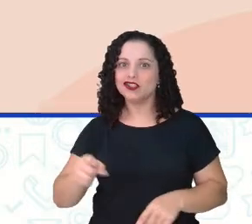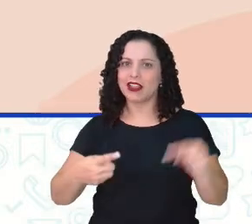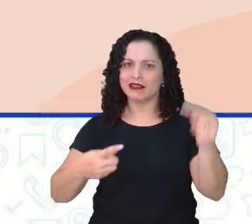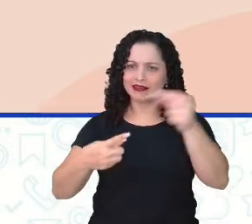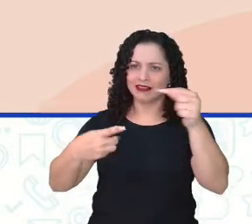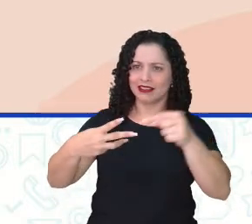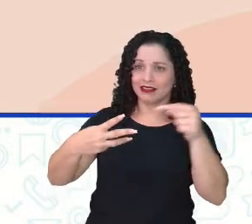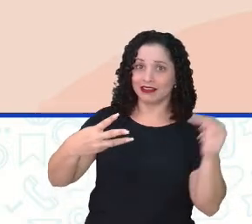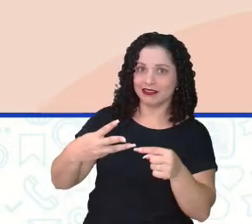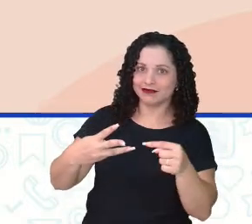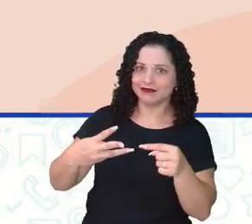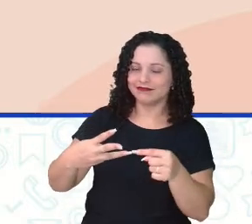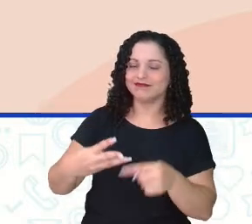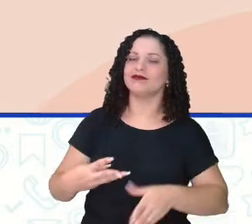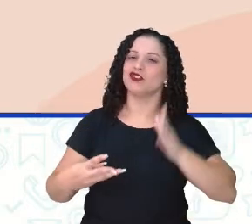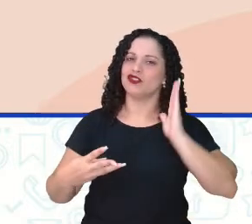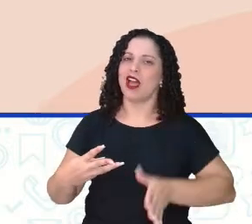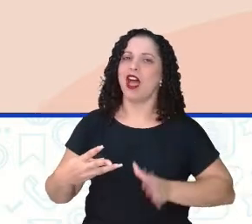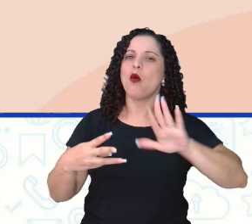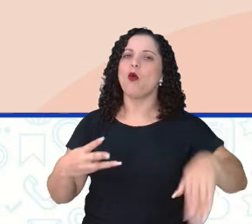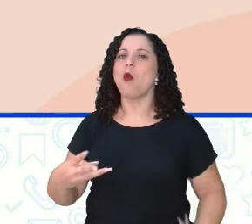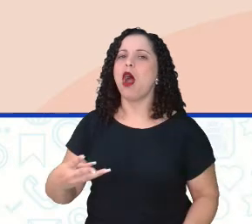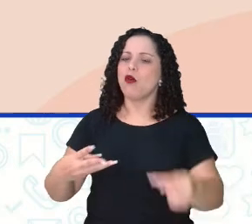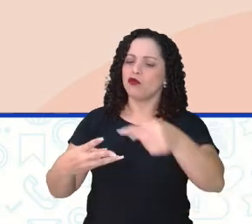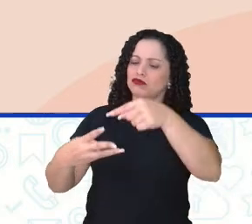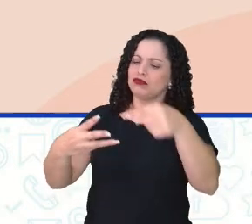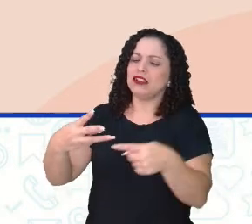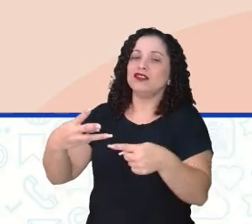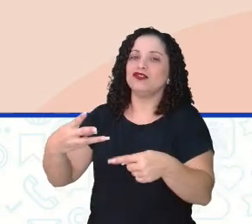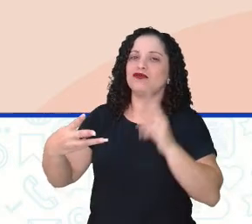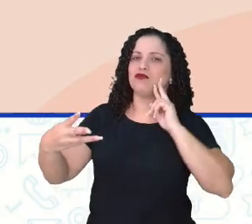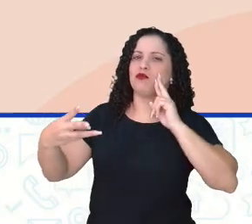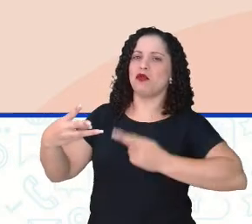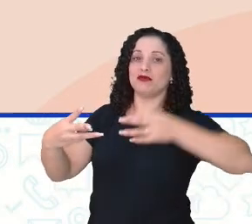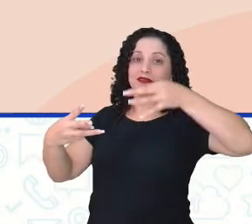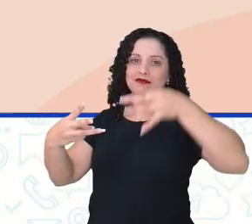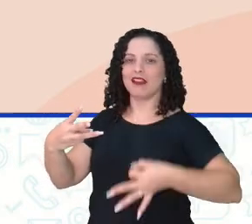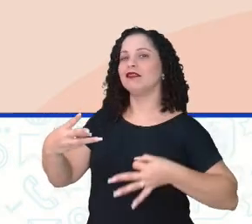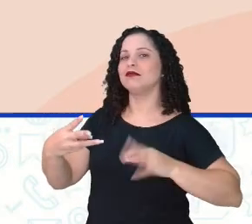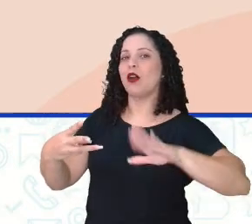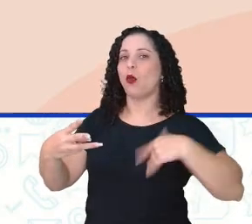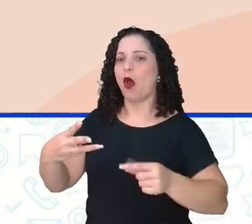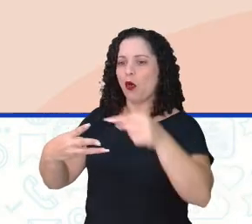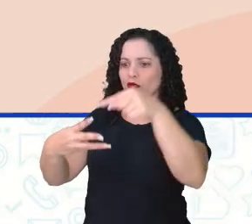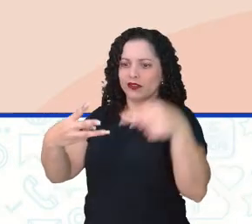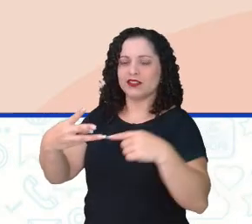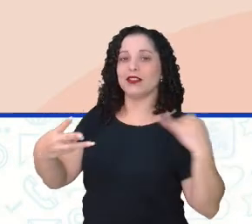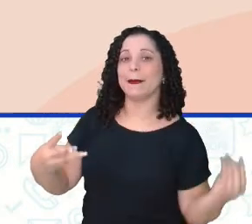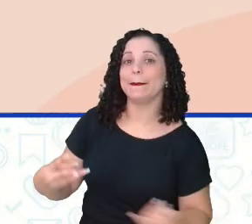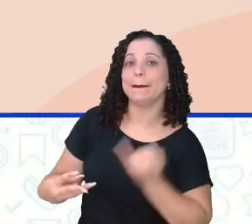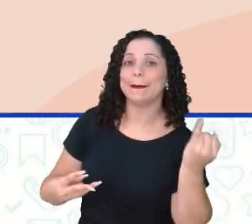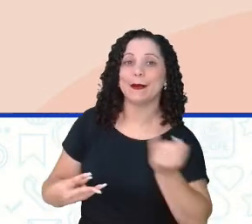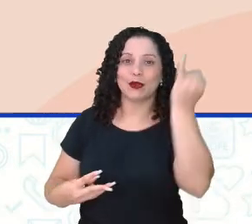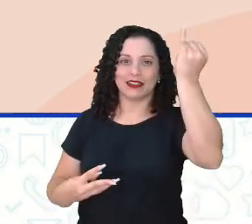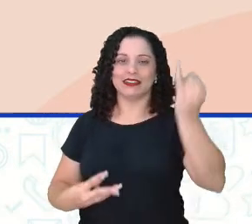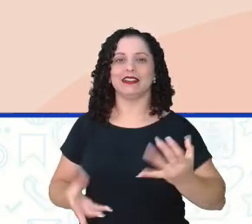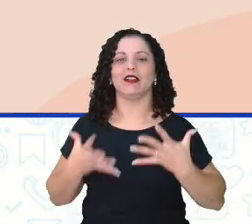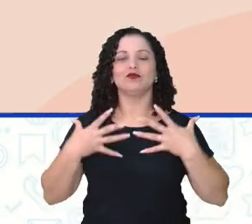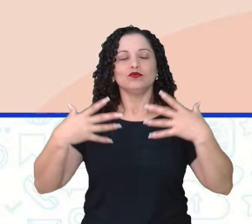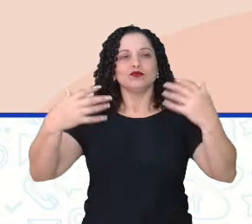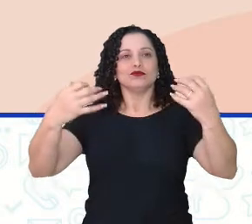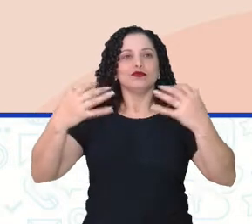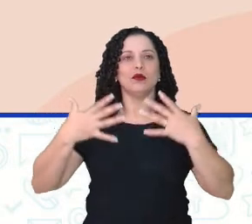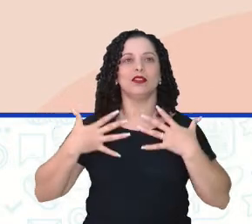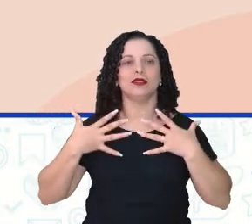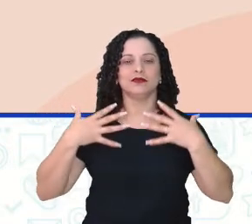gás oxigênio. Será que vocês são capazes de responder qual é o gás importante na respiração?